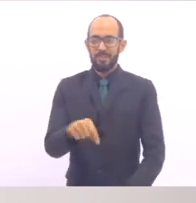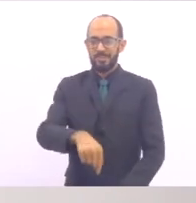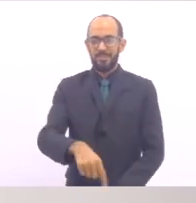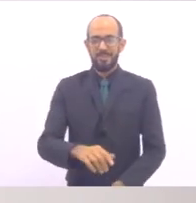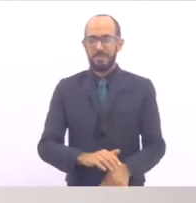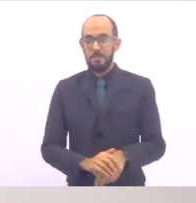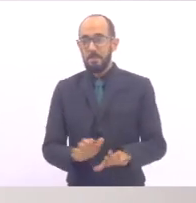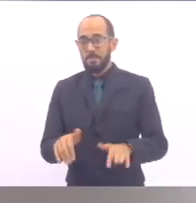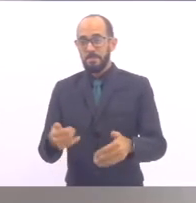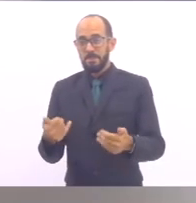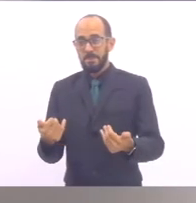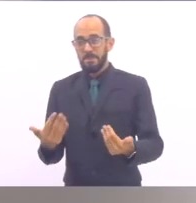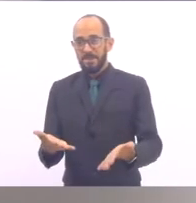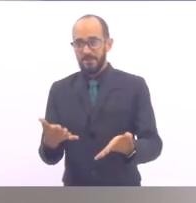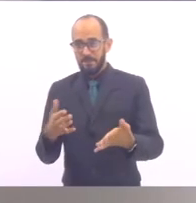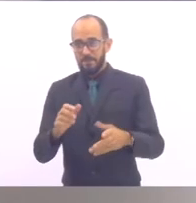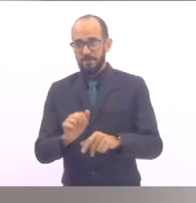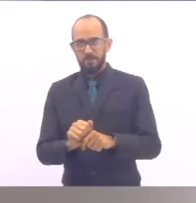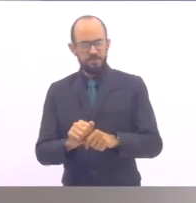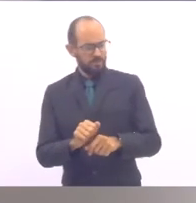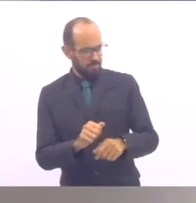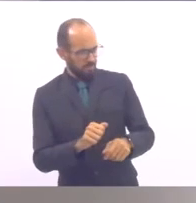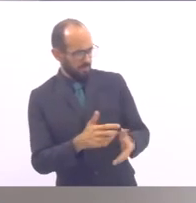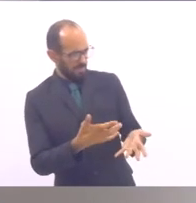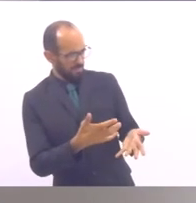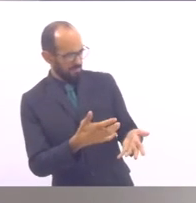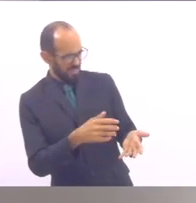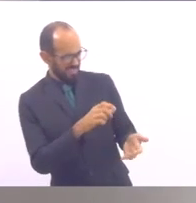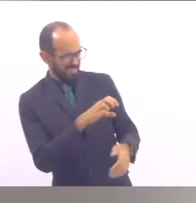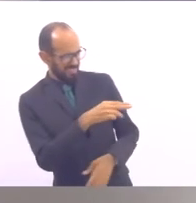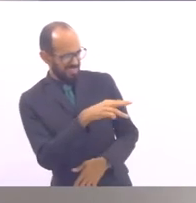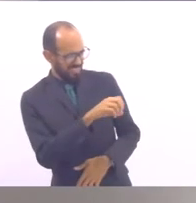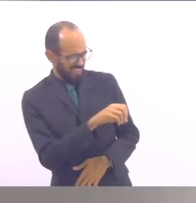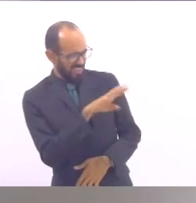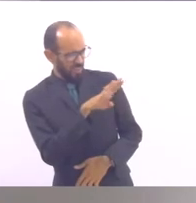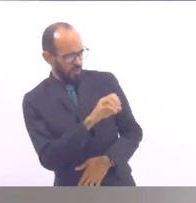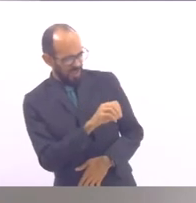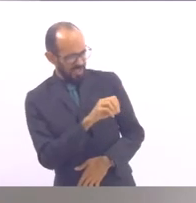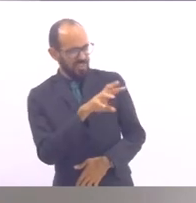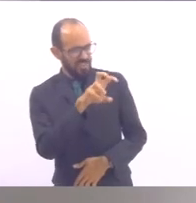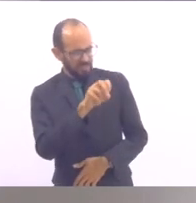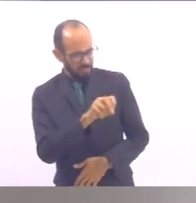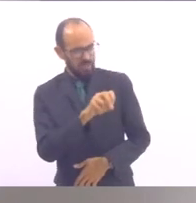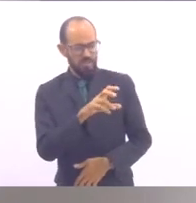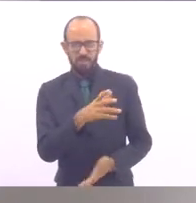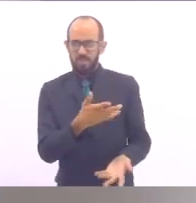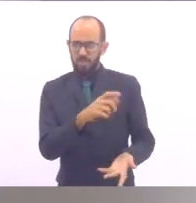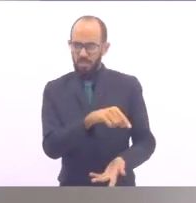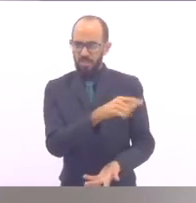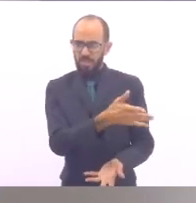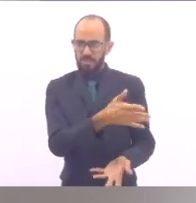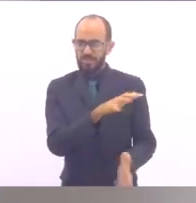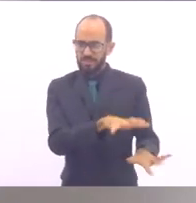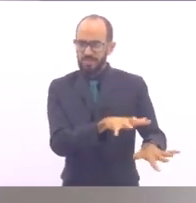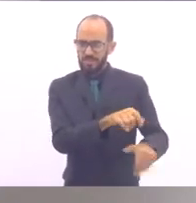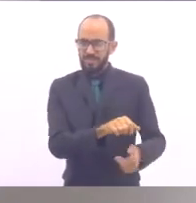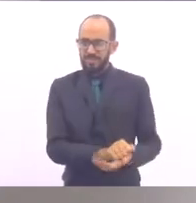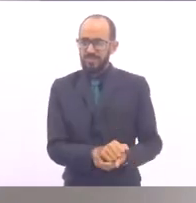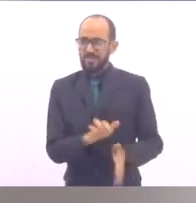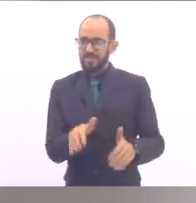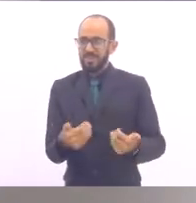falando das grandes. As grandes devem ser 30, 40, 50, essas... 30, 40 ou 50